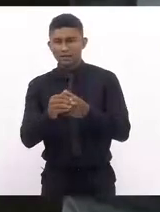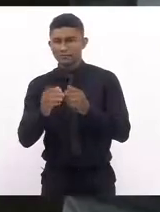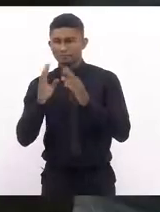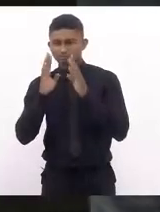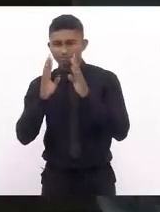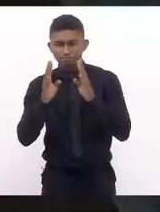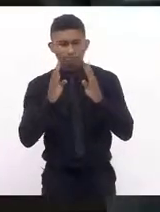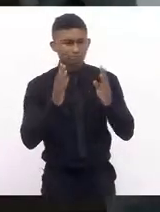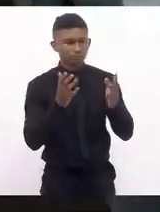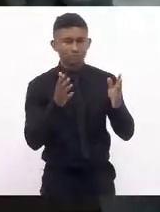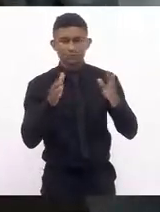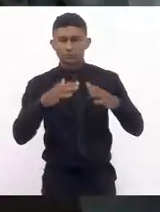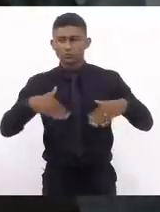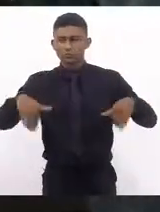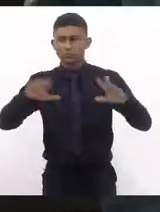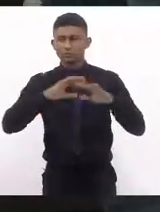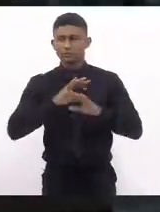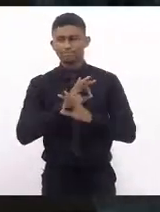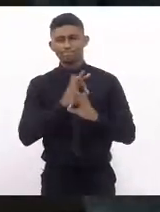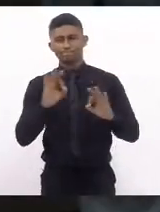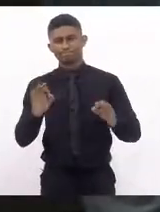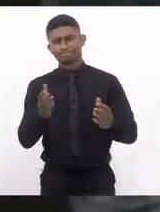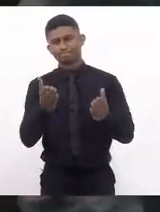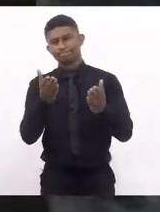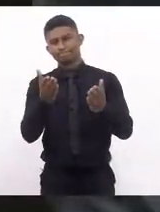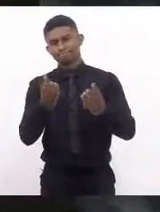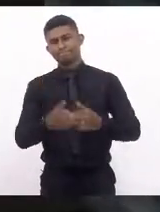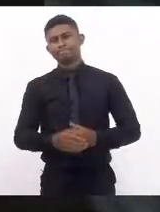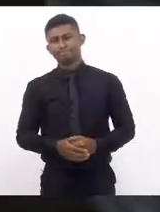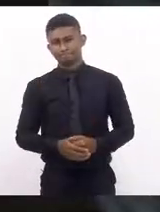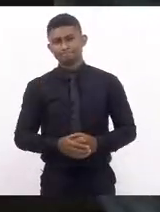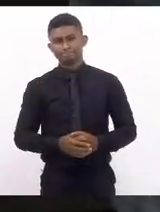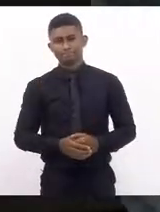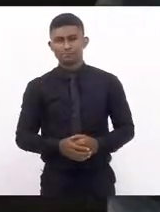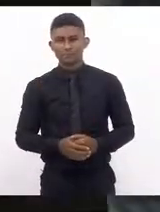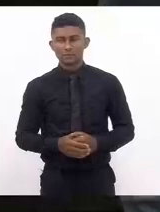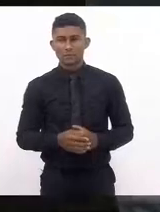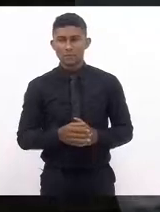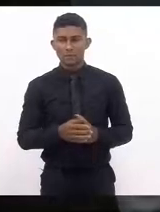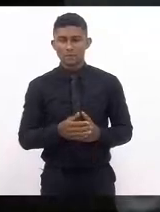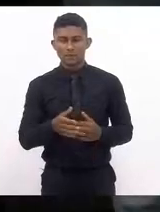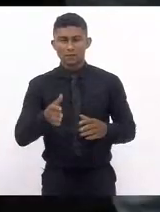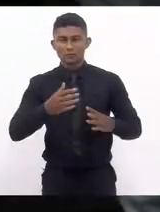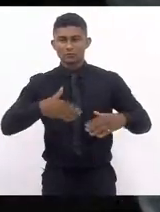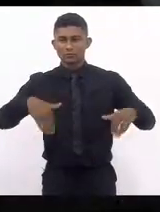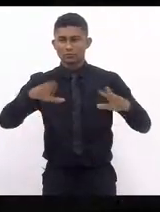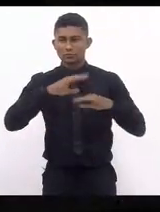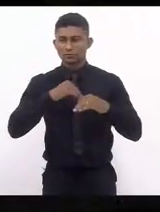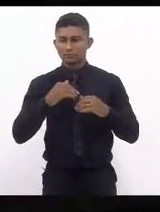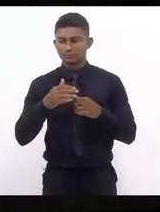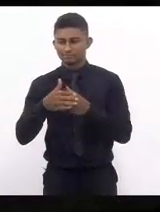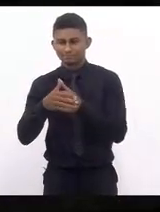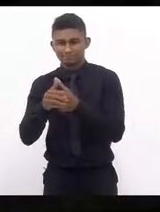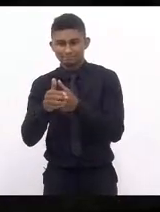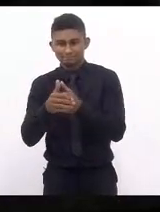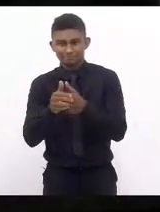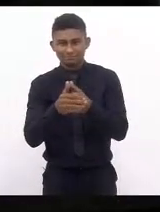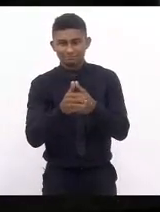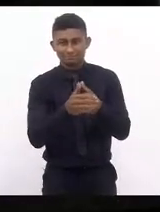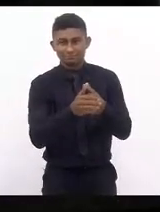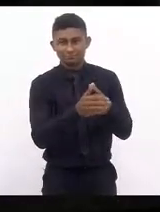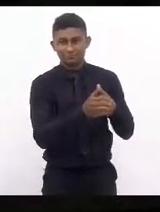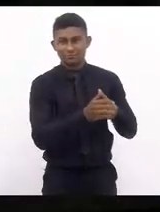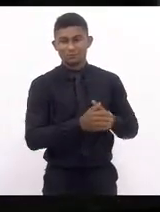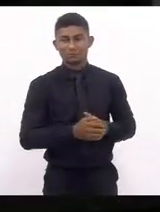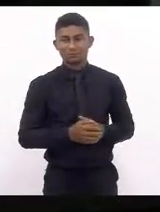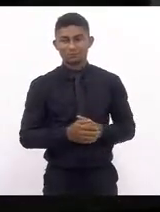todos em algum ano fantástico o senhor acaba é acolhendo a todos tratando todos da mesma forma eu